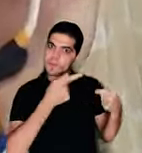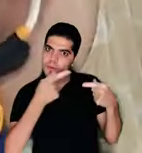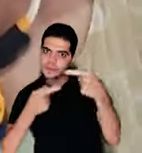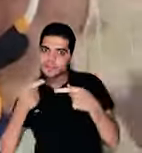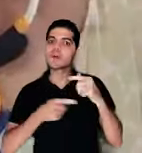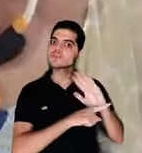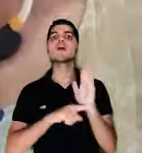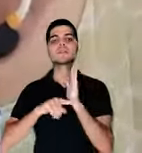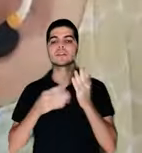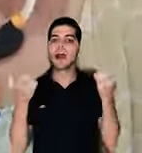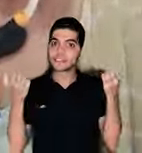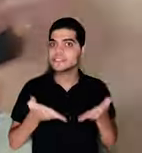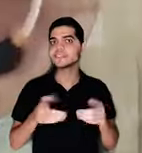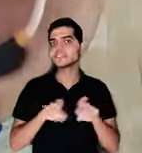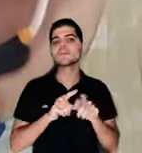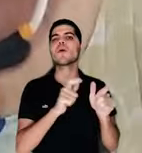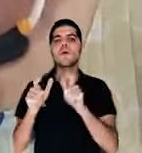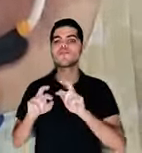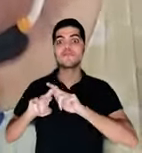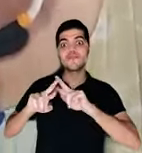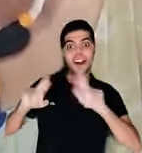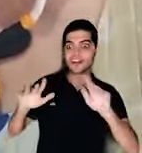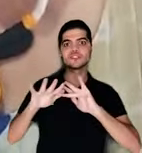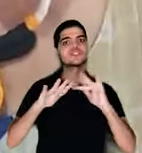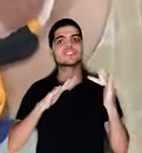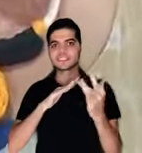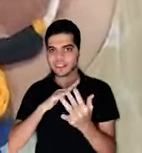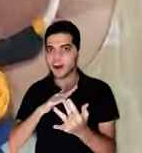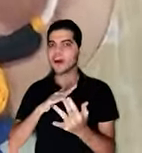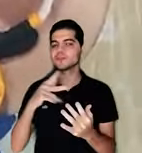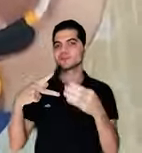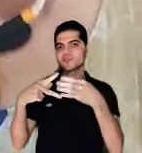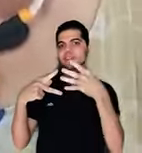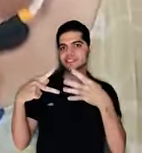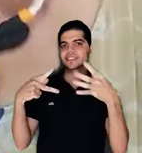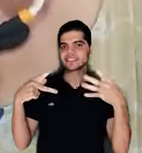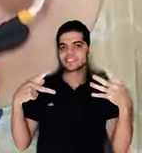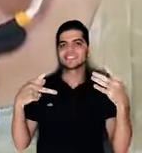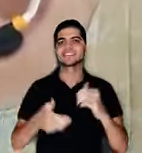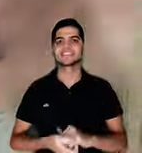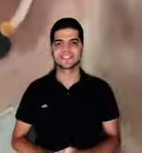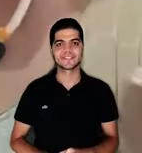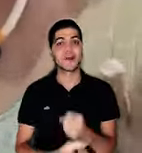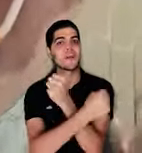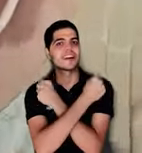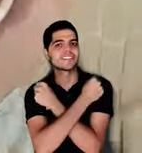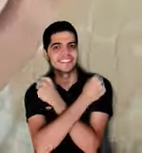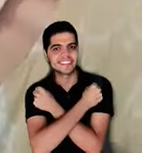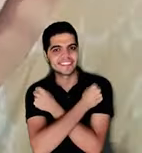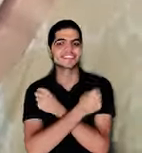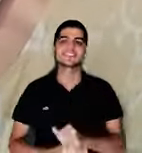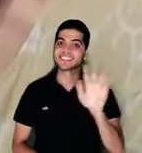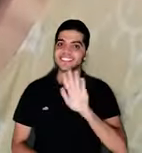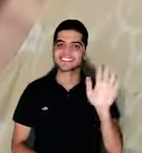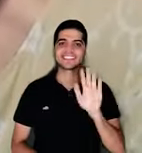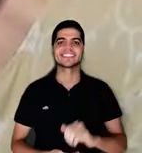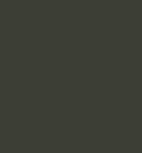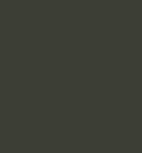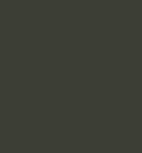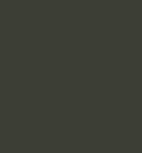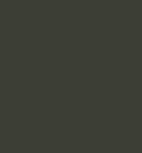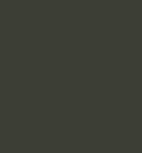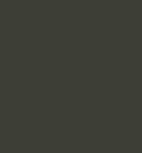nossas ções aqui e entanto os canais do portal do Bicentenário um abraço e até mais